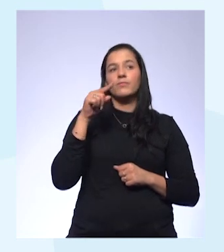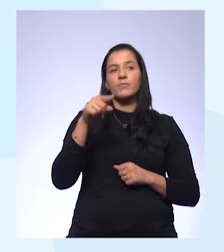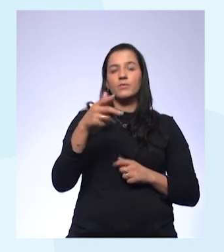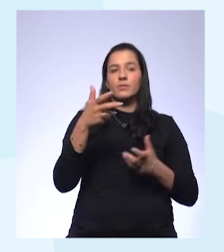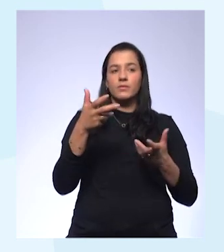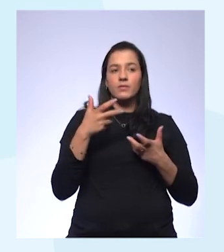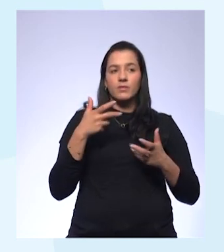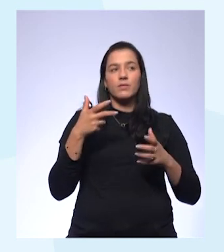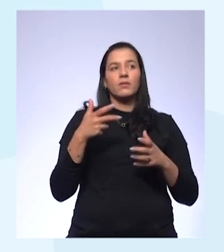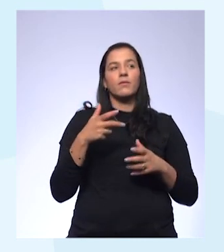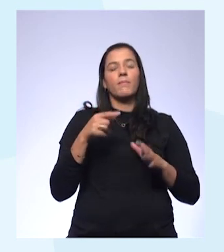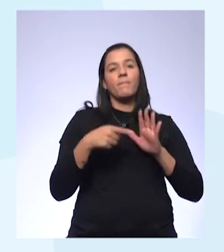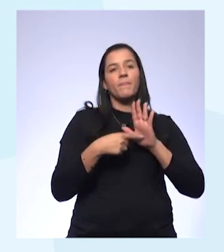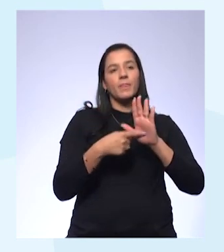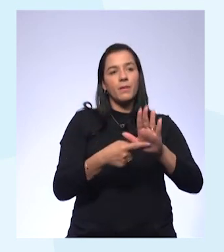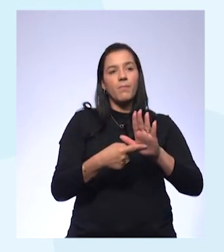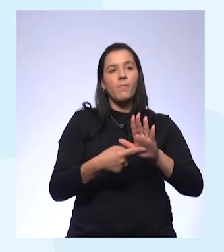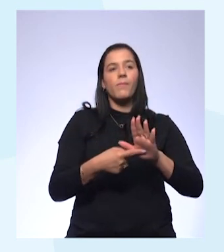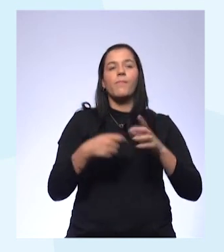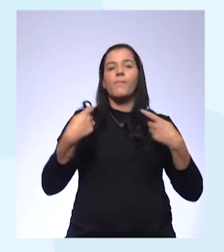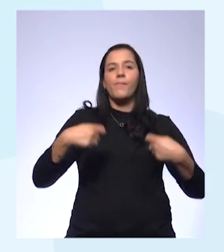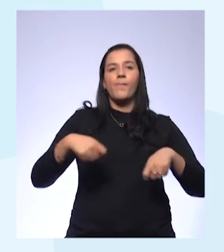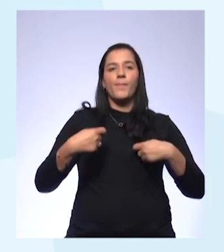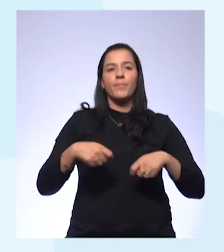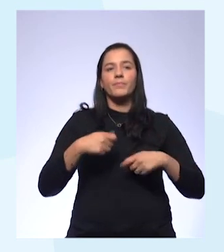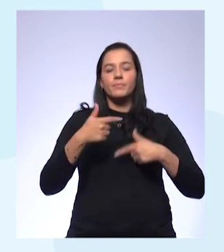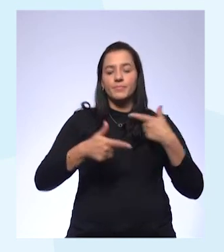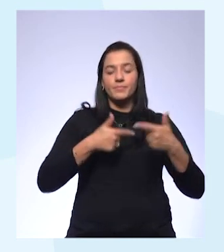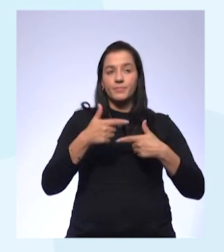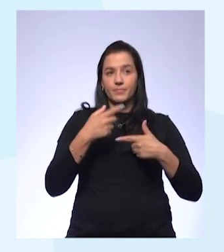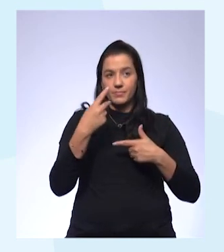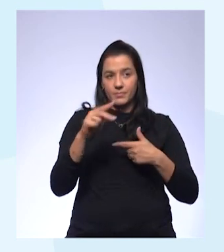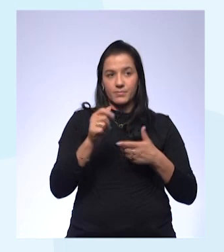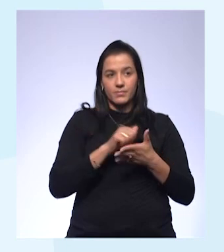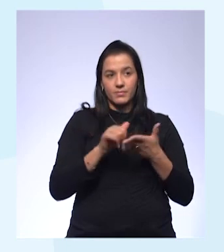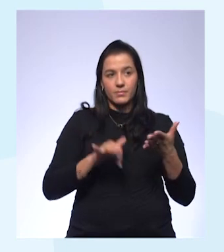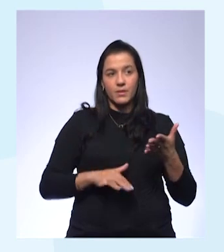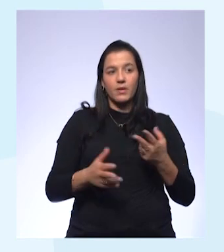quiserem apresentar para nós o resultado do trabalho de vocês,